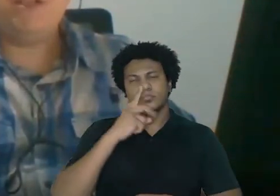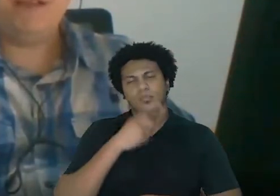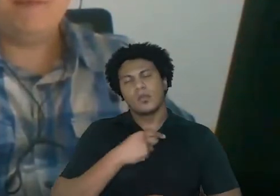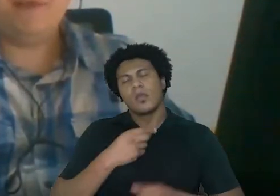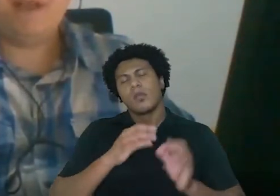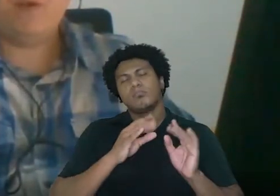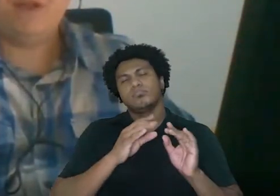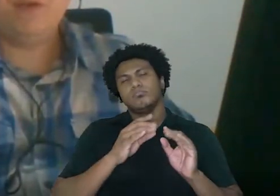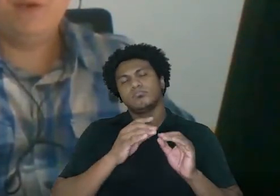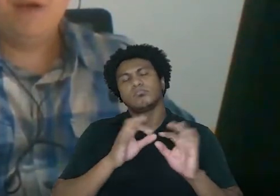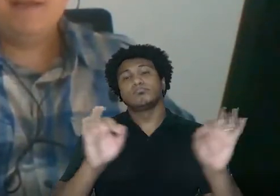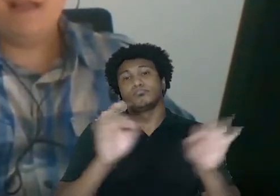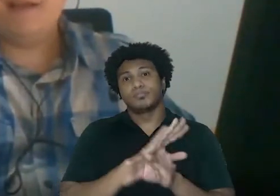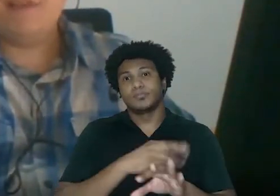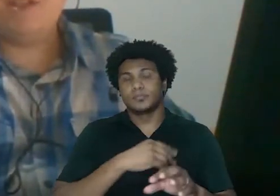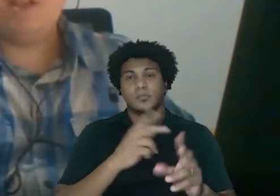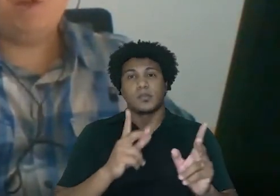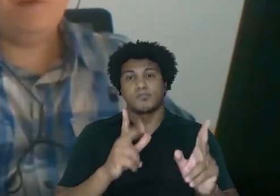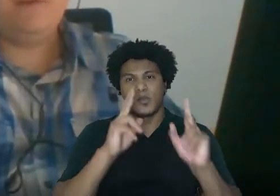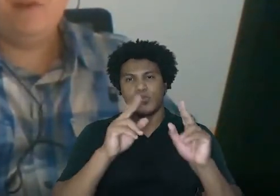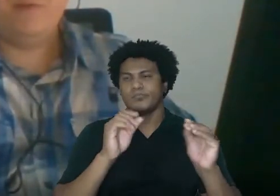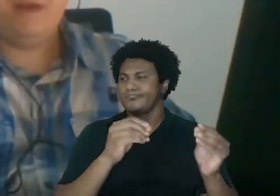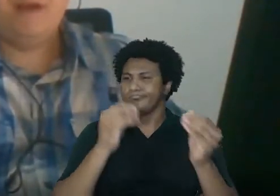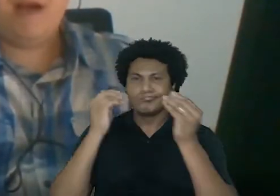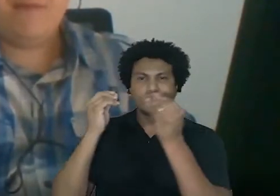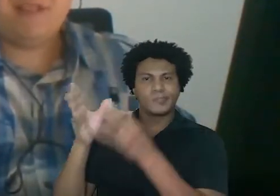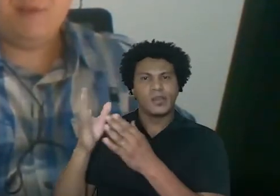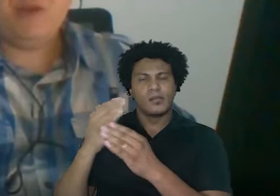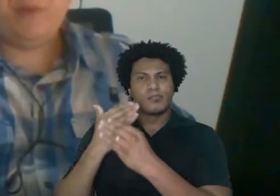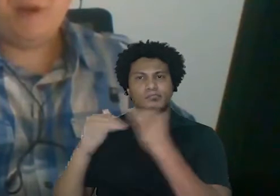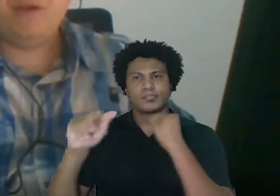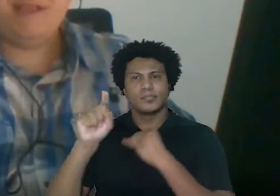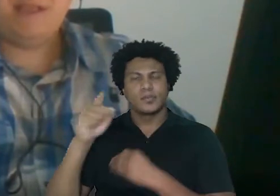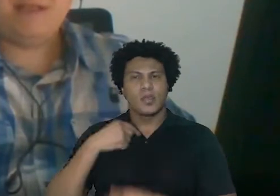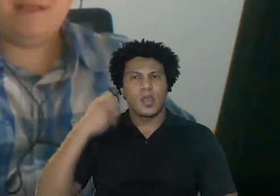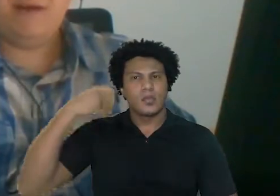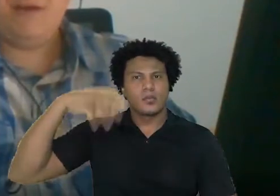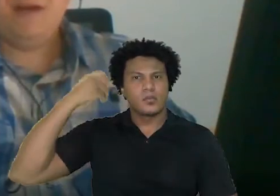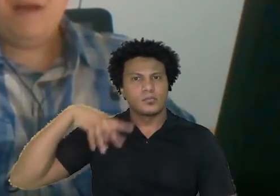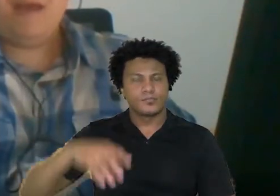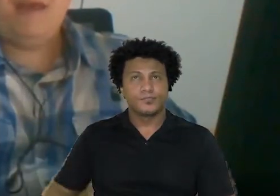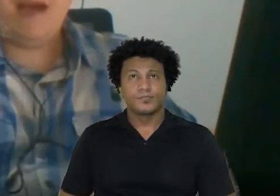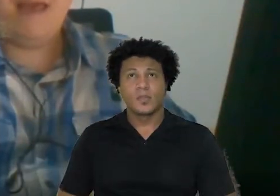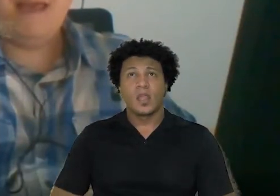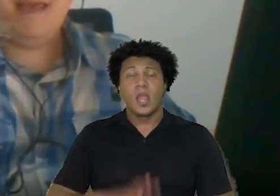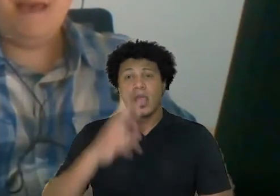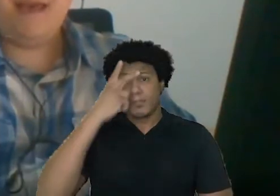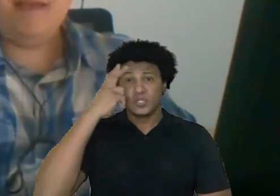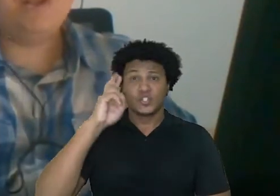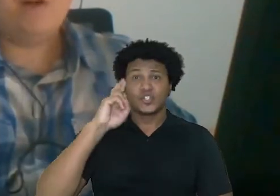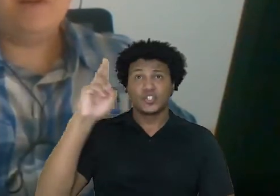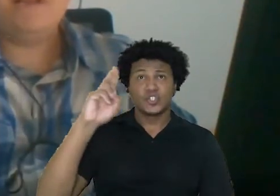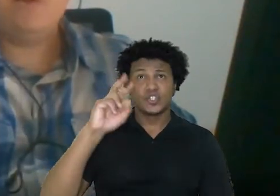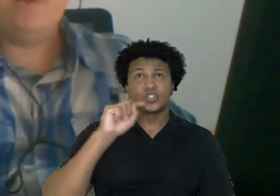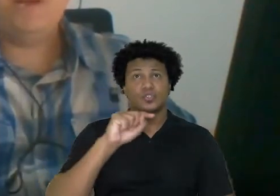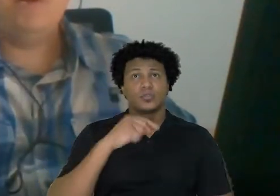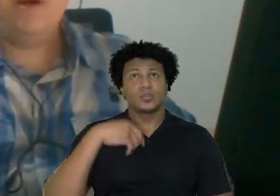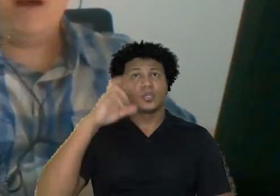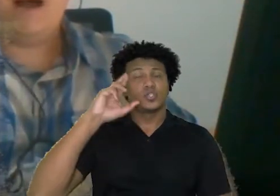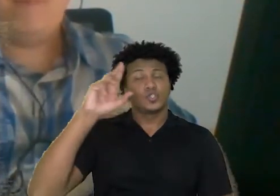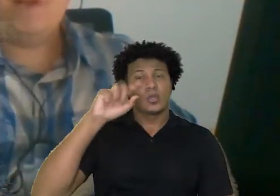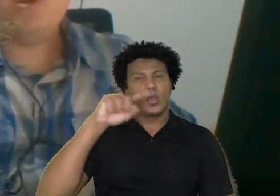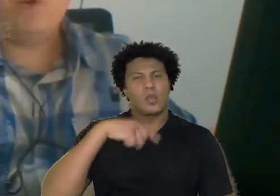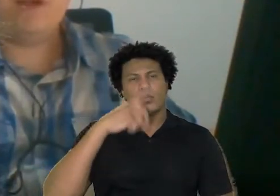não adianta você, enquanto, sei lá, você dirigiu um filme, aí você mandou para a audiodescrição, e aí, isso já aconteceu